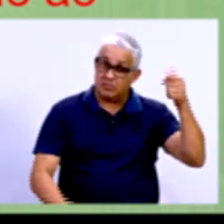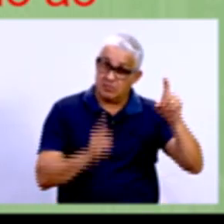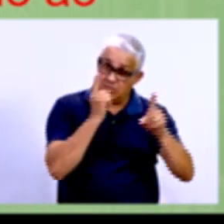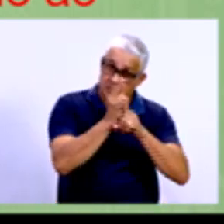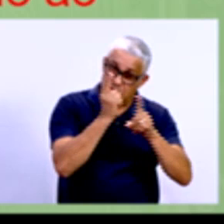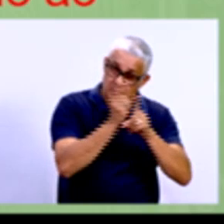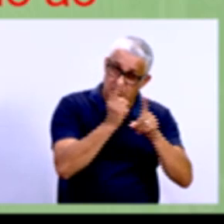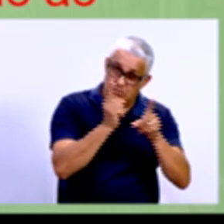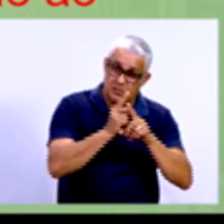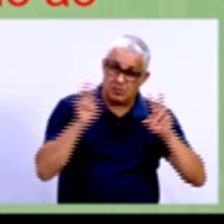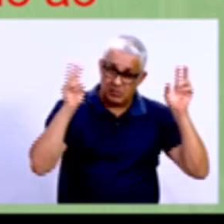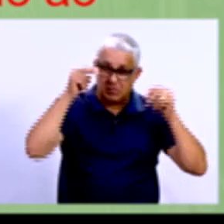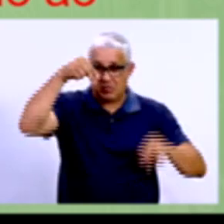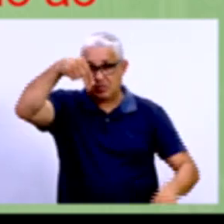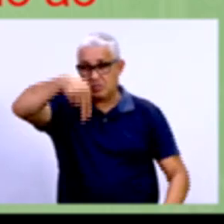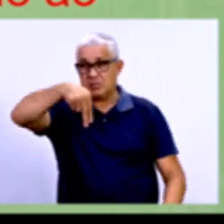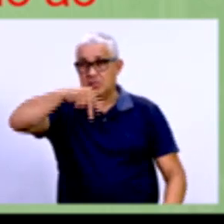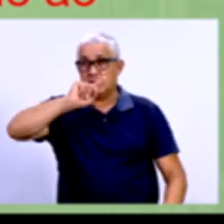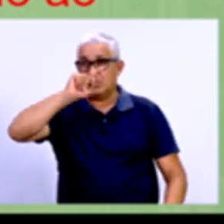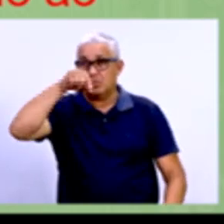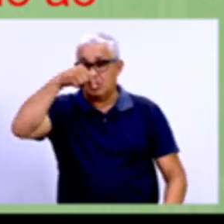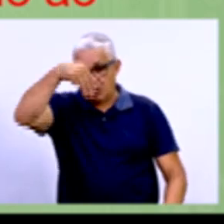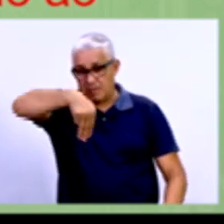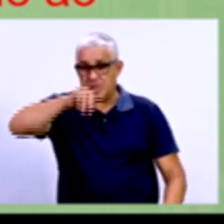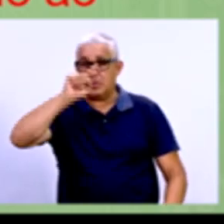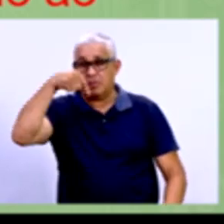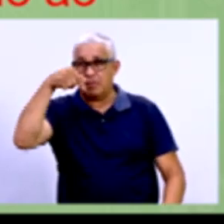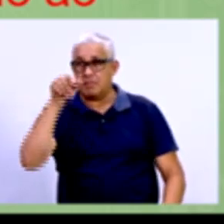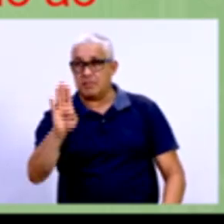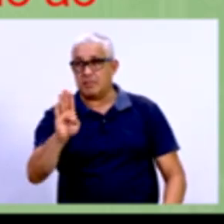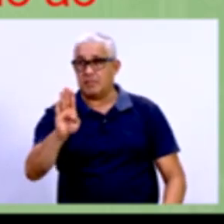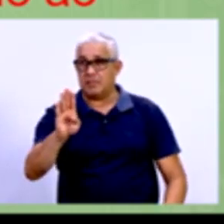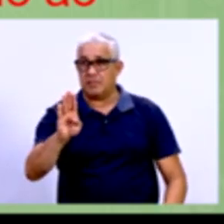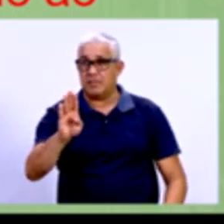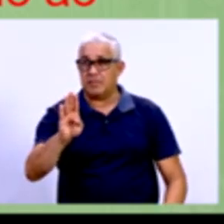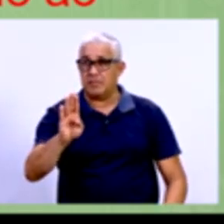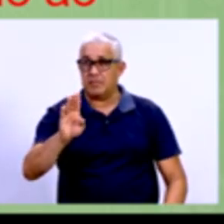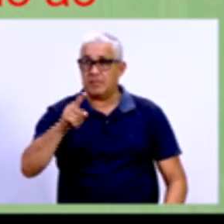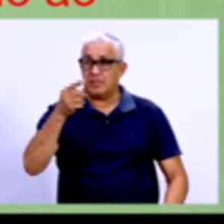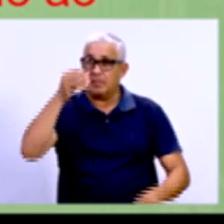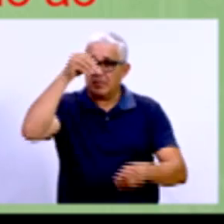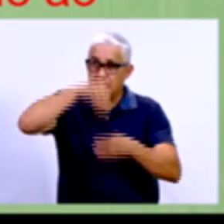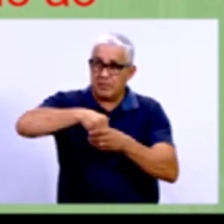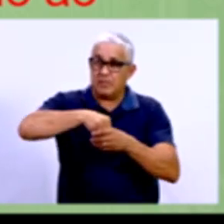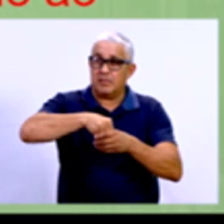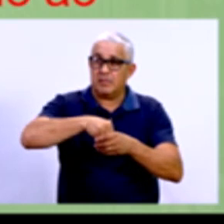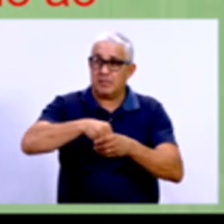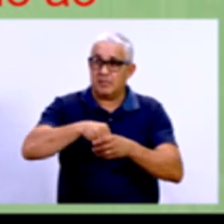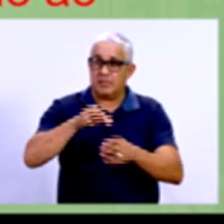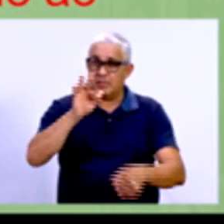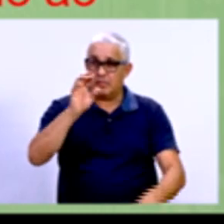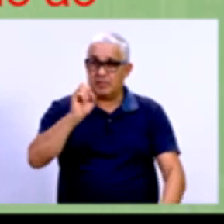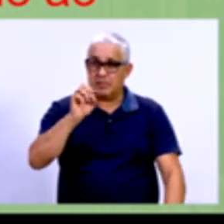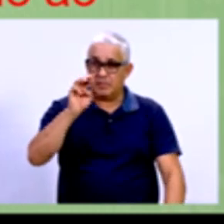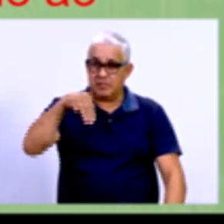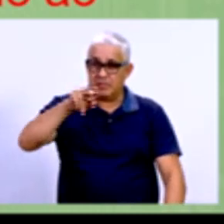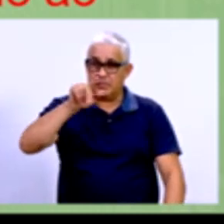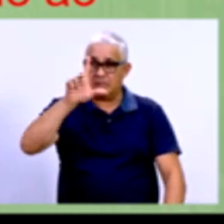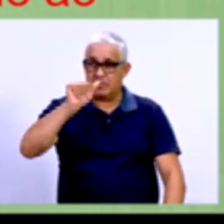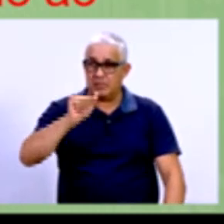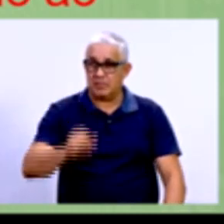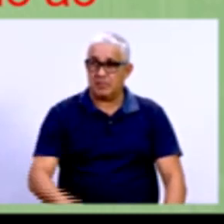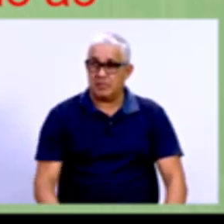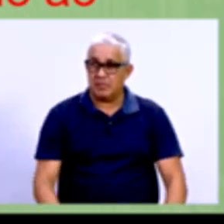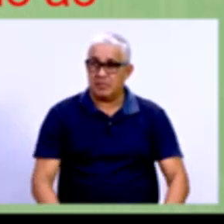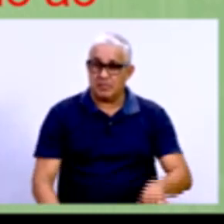valor de m, depois a gente encontra o valor de b e aplica dentro dessa fórmula aqui. Essa aqui é a fórmula da reta de regressão. Y